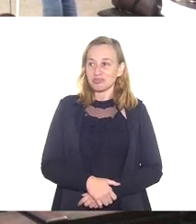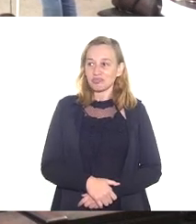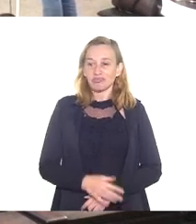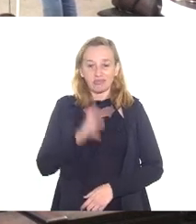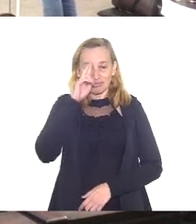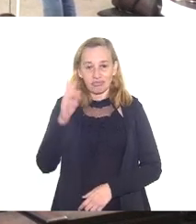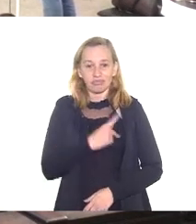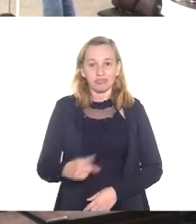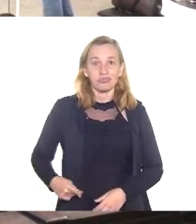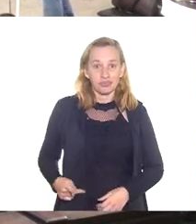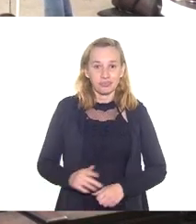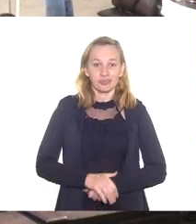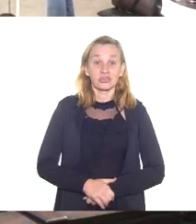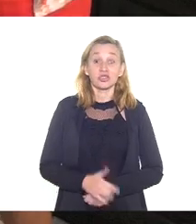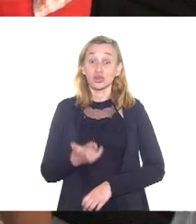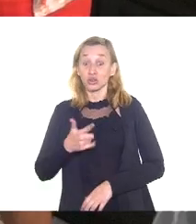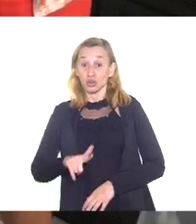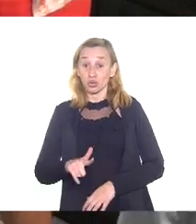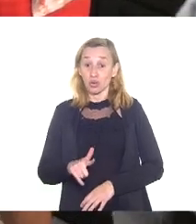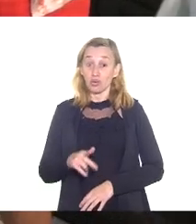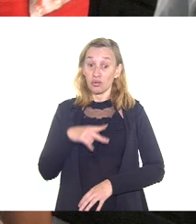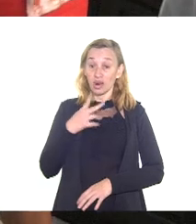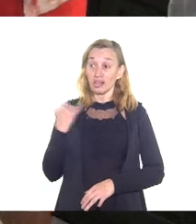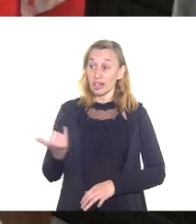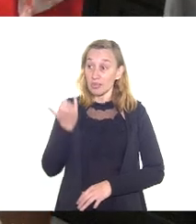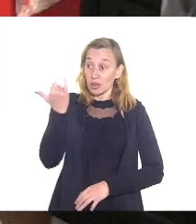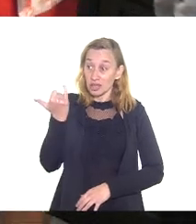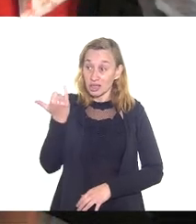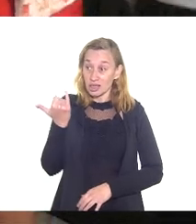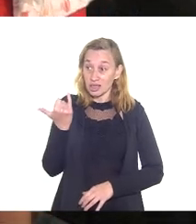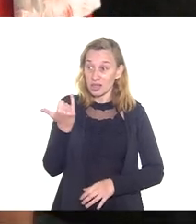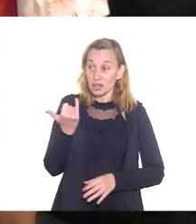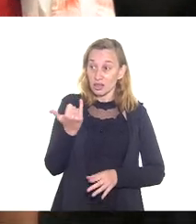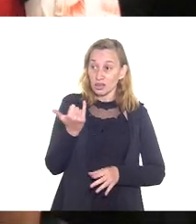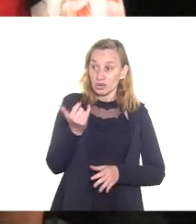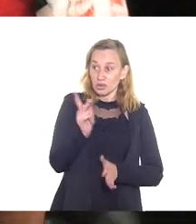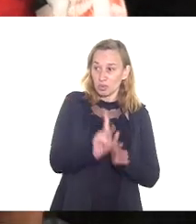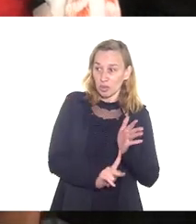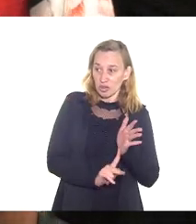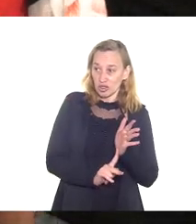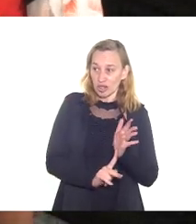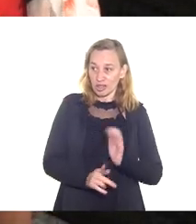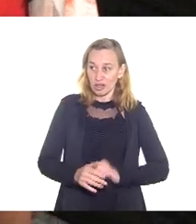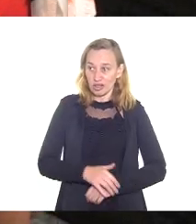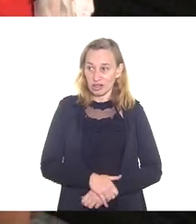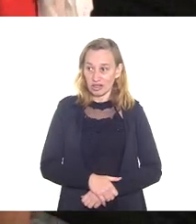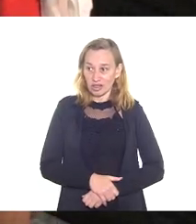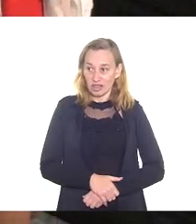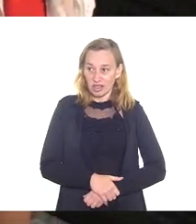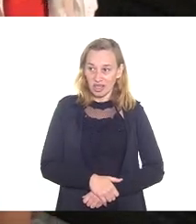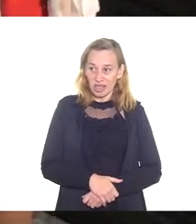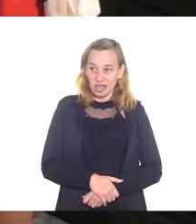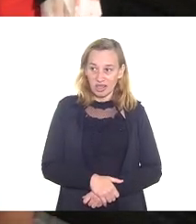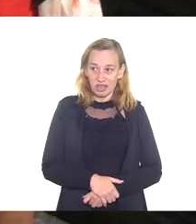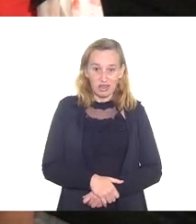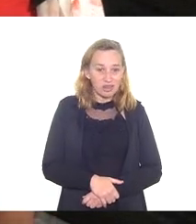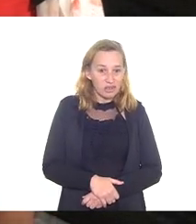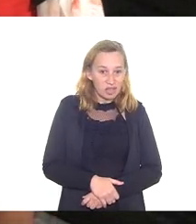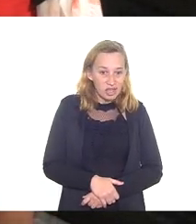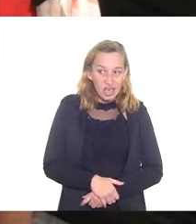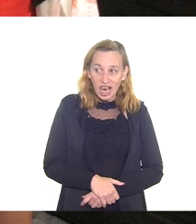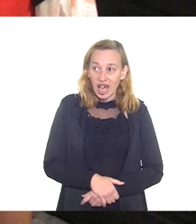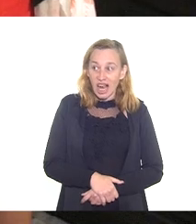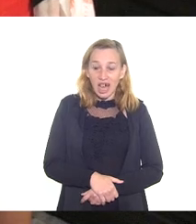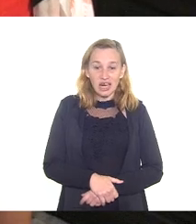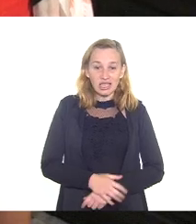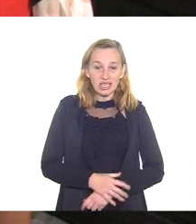Senhor presidente, mais uma vez ressaltando a importância desse projeto para a categoria que, com tantos anos sem recomposição de